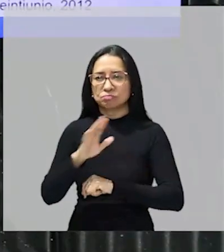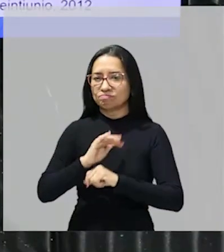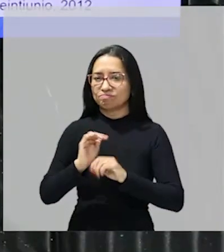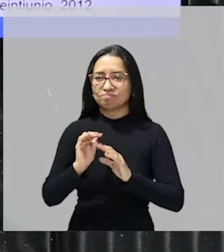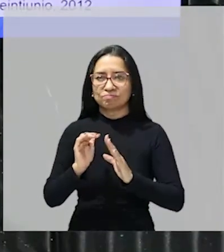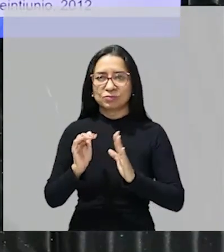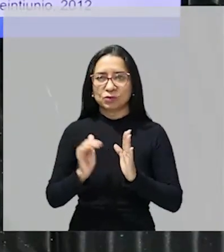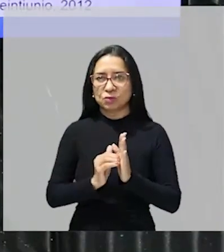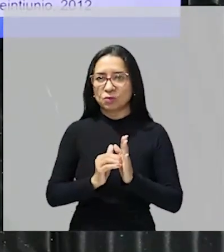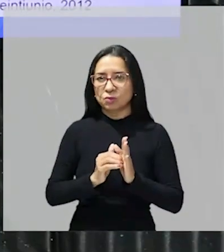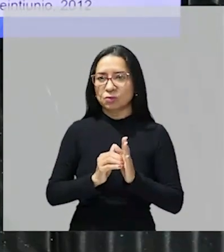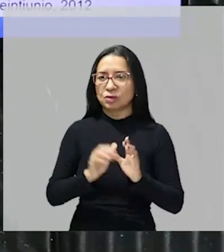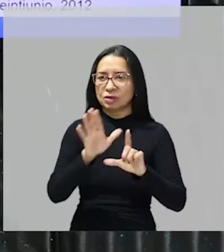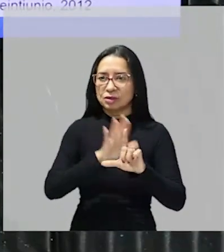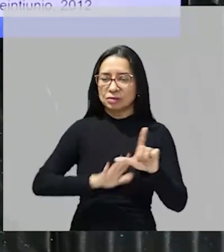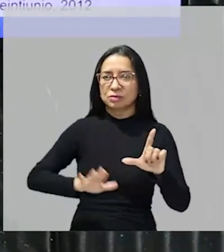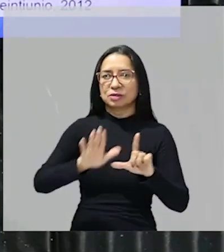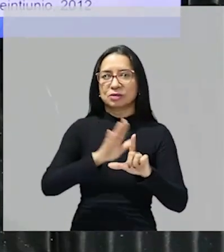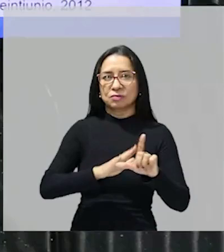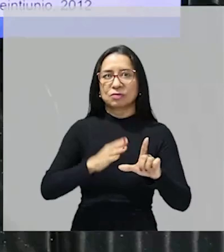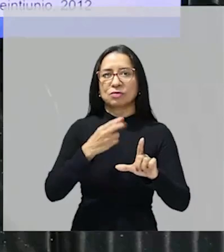as plataformas de streaming têm